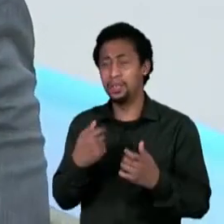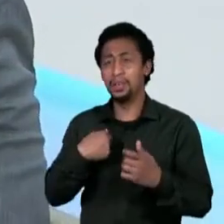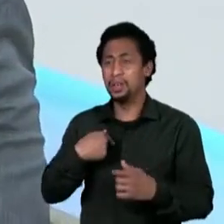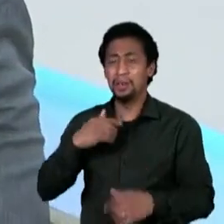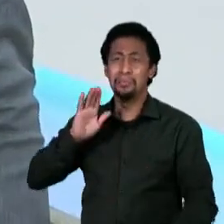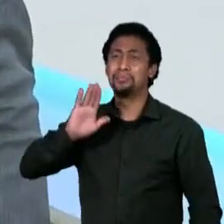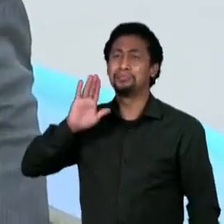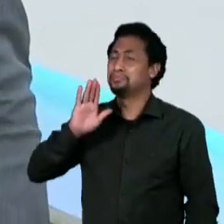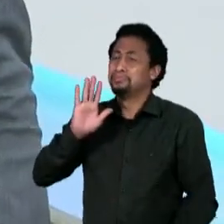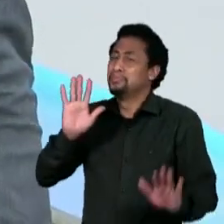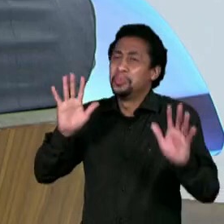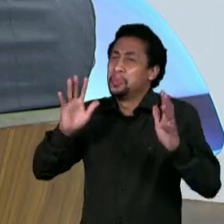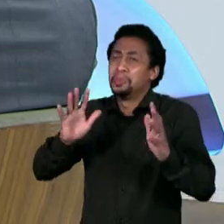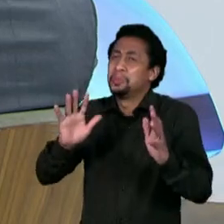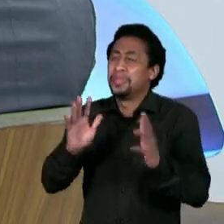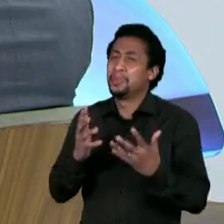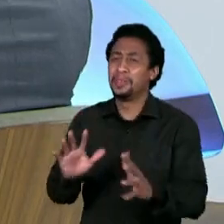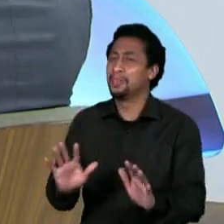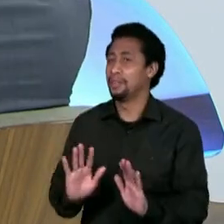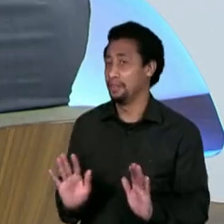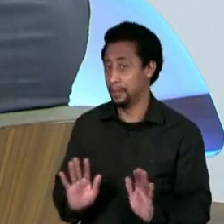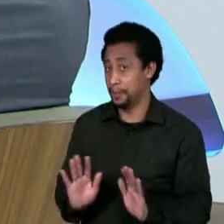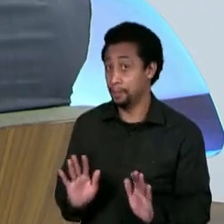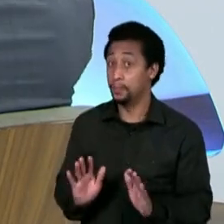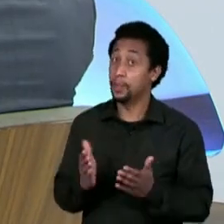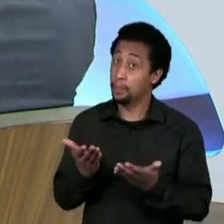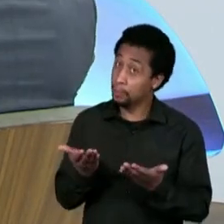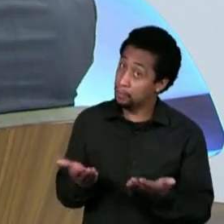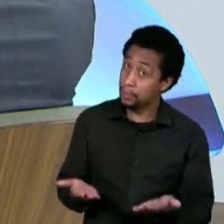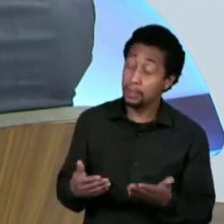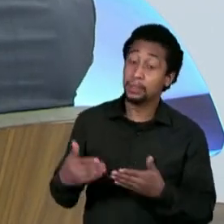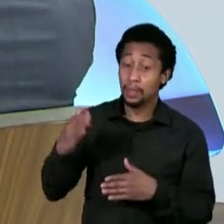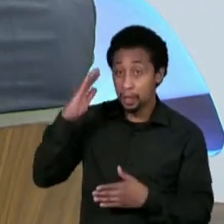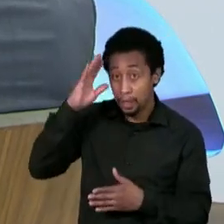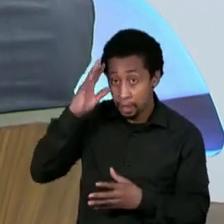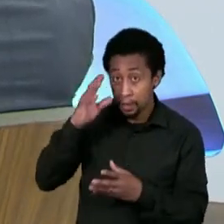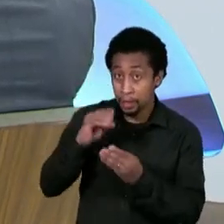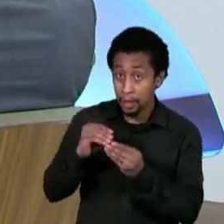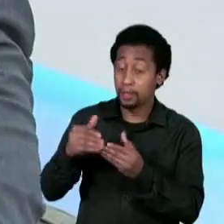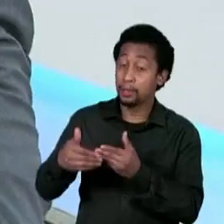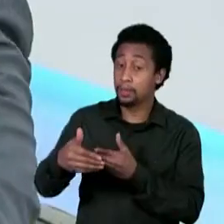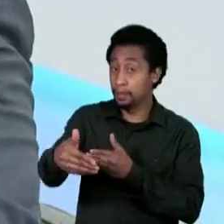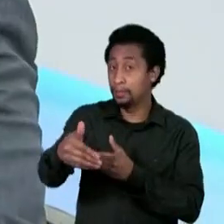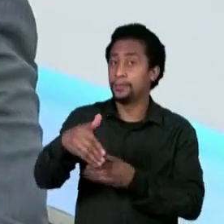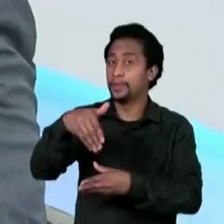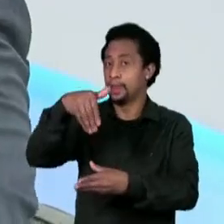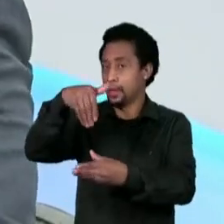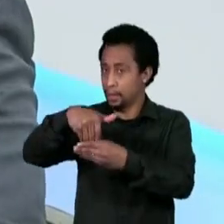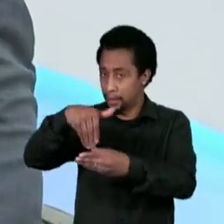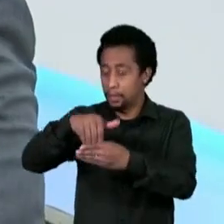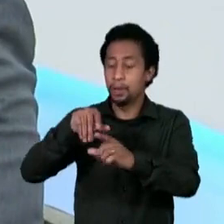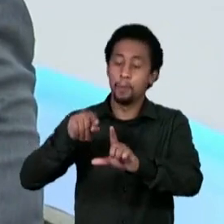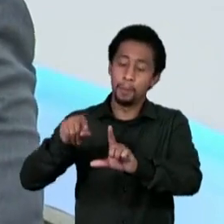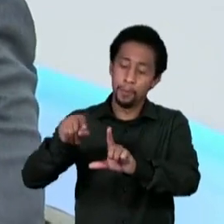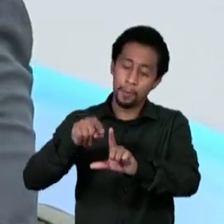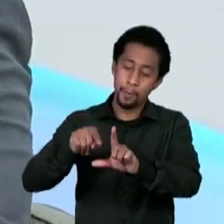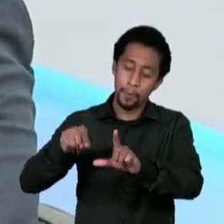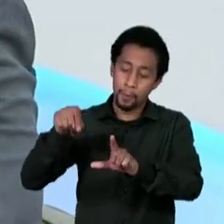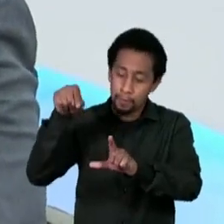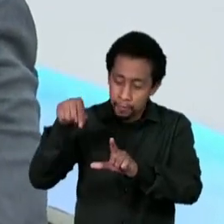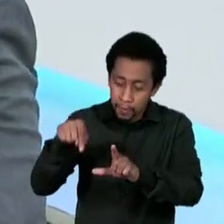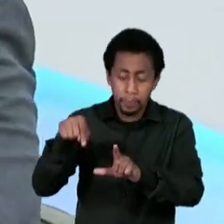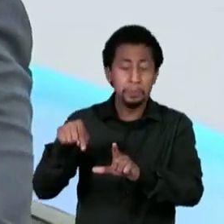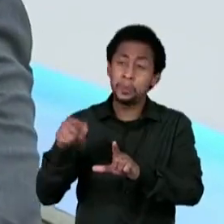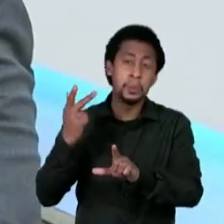determinado as salvaguardas né eu entendo que no final das contas a gente vai ter um processo que vai transcorrer de forma normal